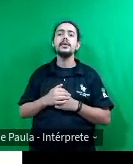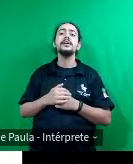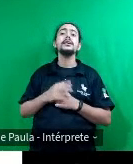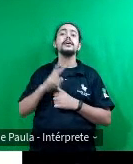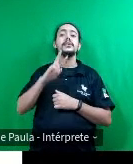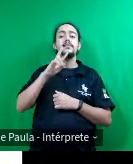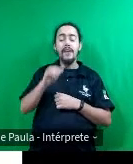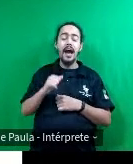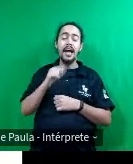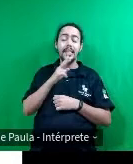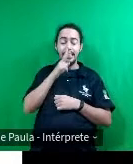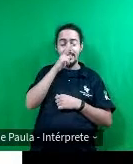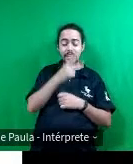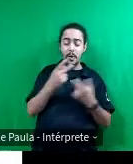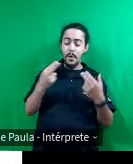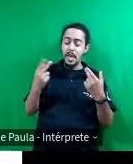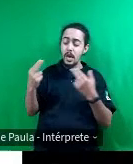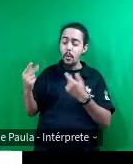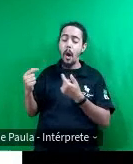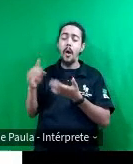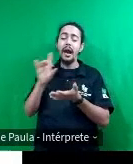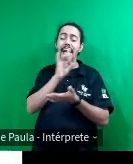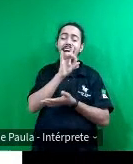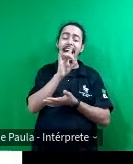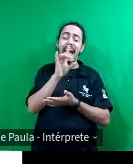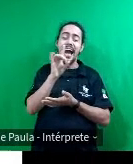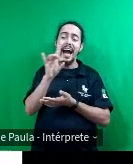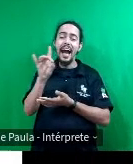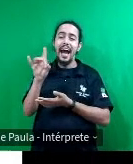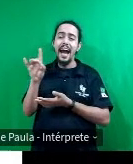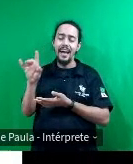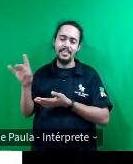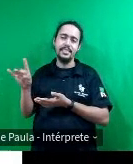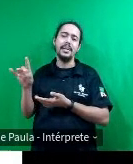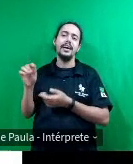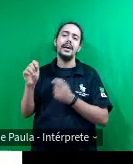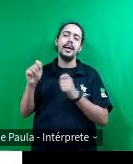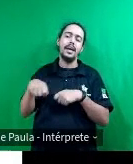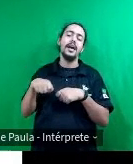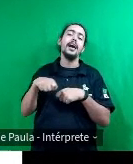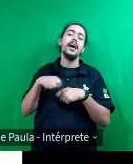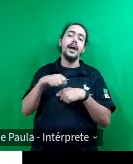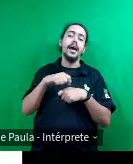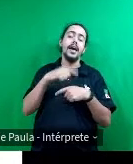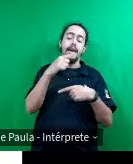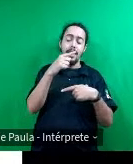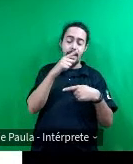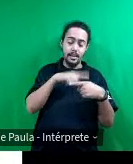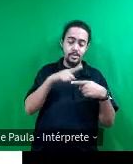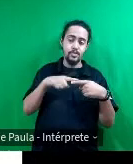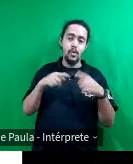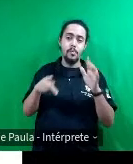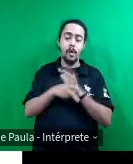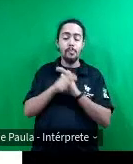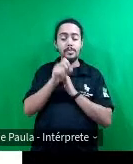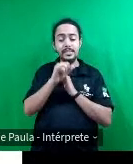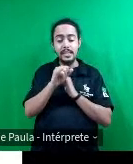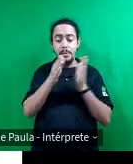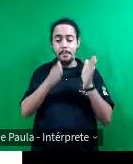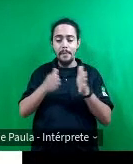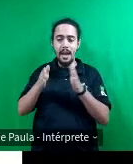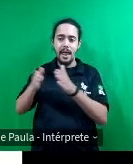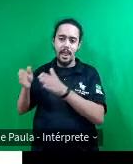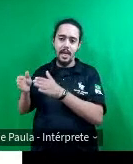tensão sobre cada resistor da conexão em paralelo. a tensão sobre cada resistor que está